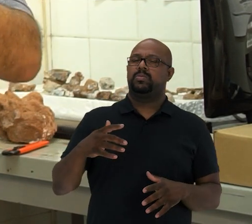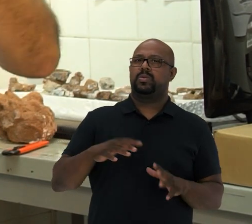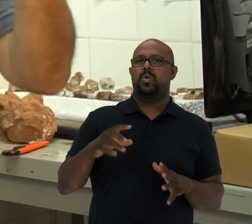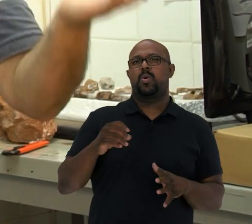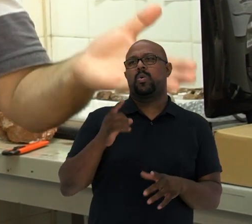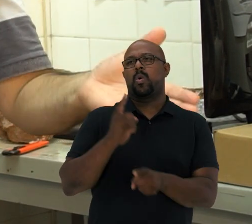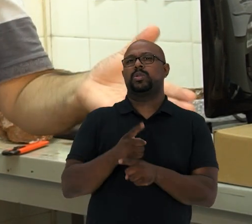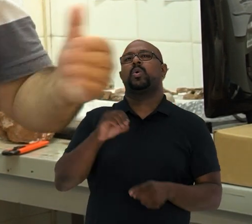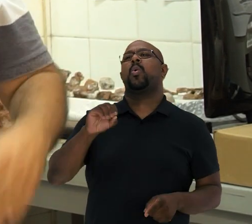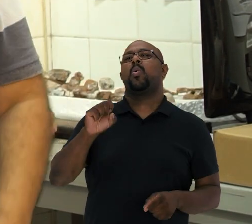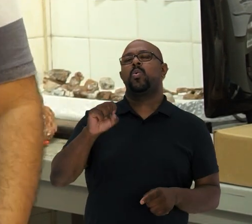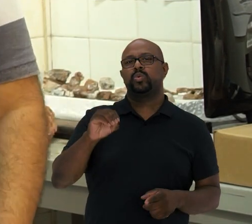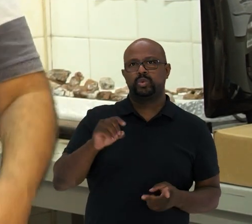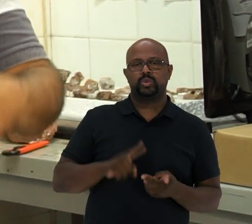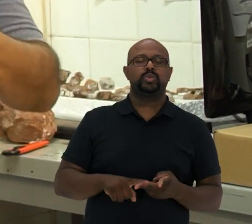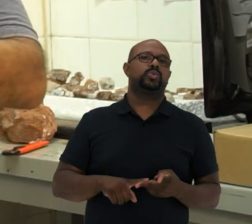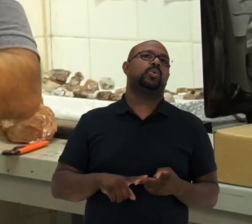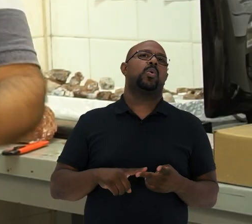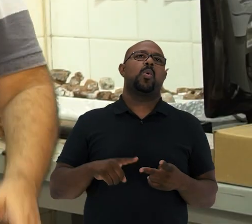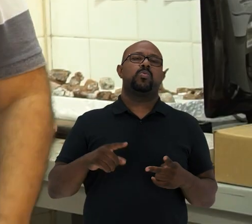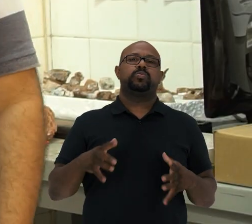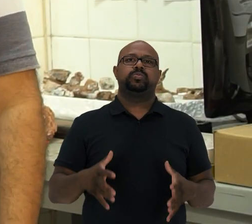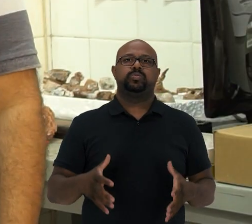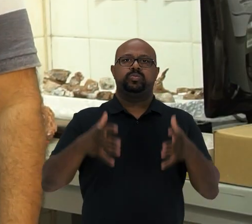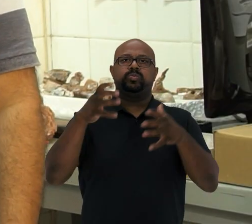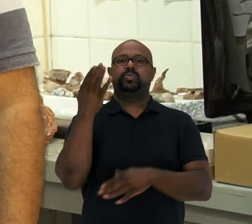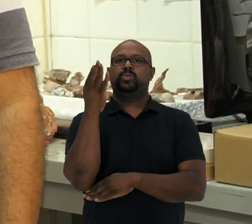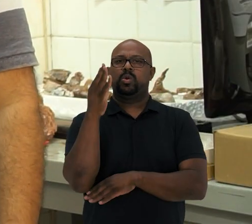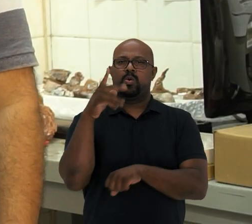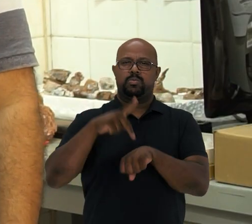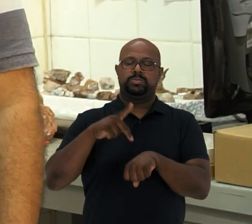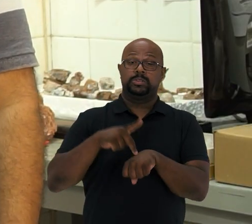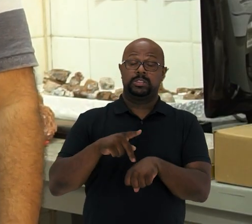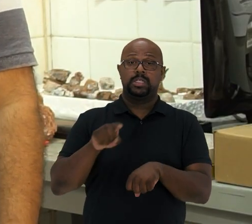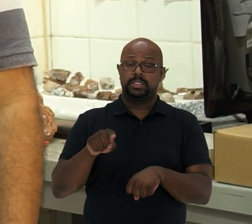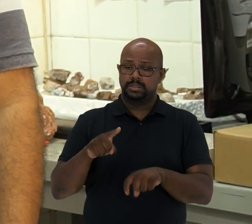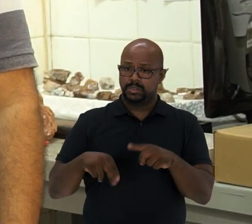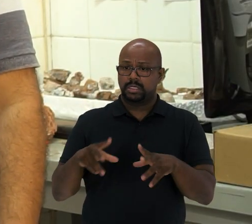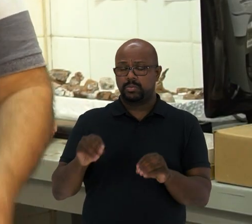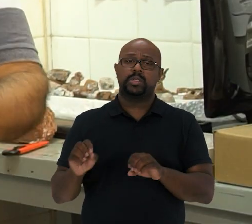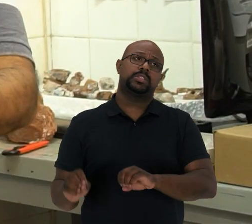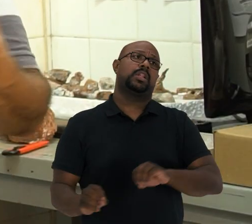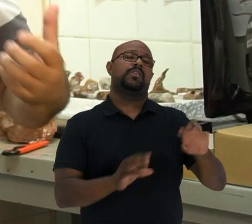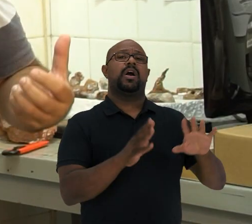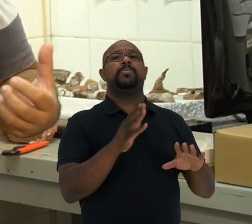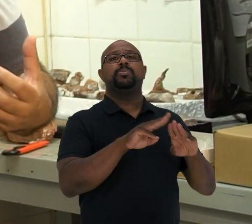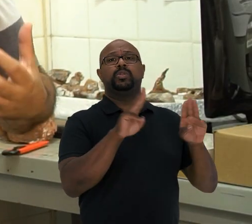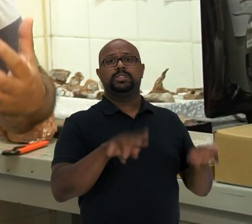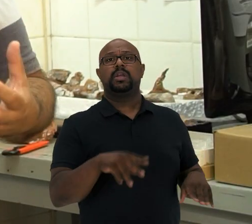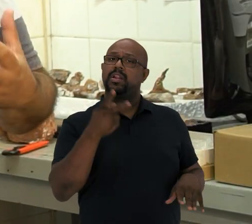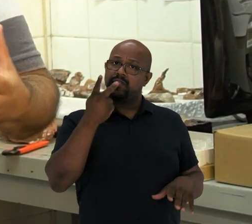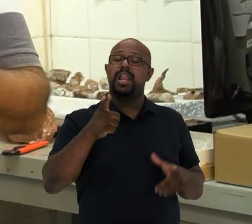arqueológico, ou um osso, né, fóssil, ou um tronco, né, silicificado. Esse material ele pode levar ao museu,